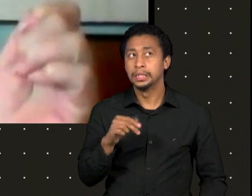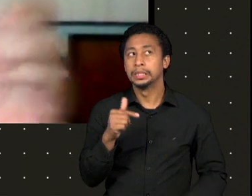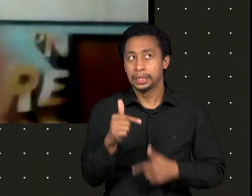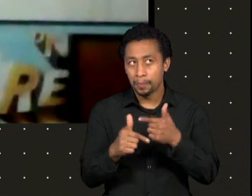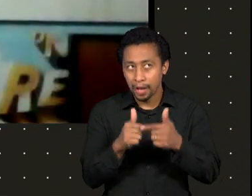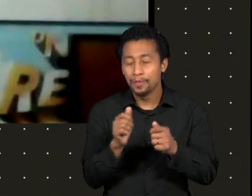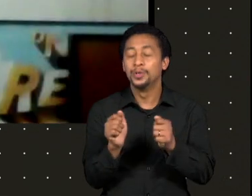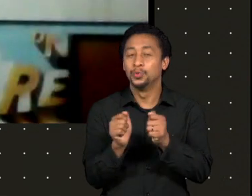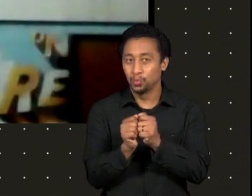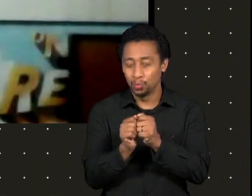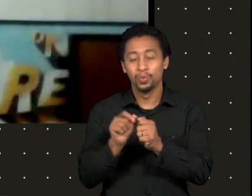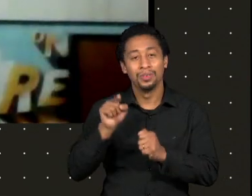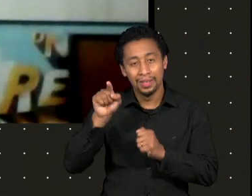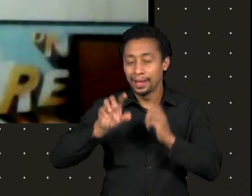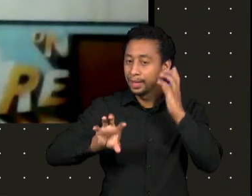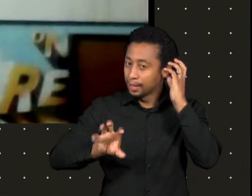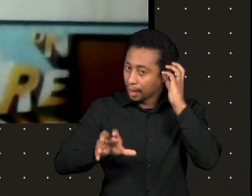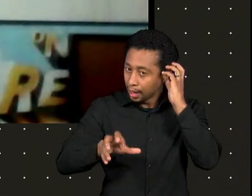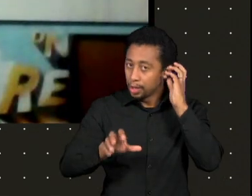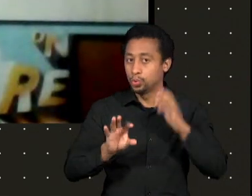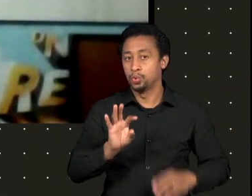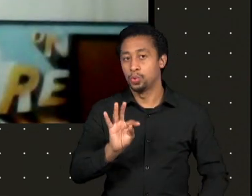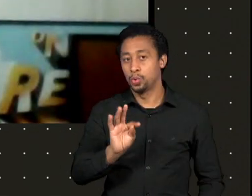na Rádio Tupi, entendeu?